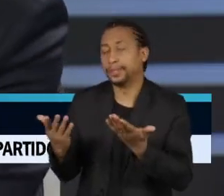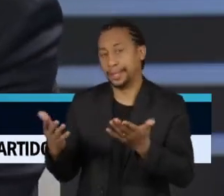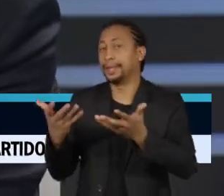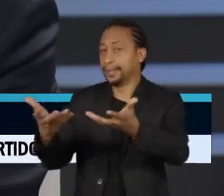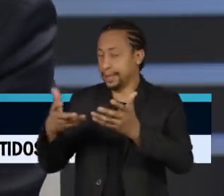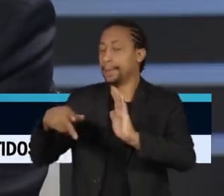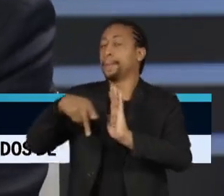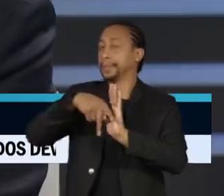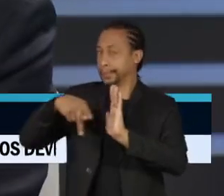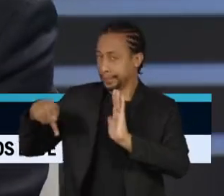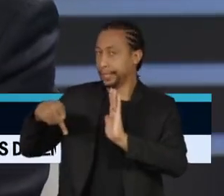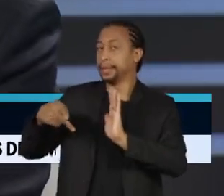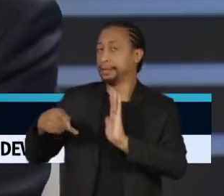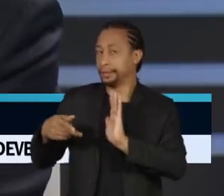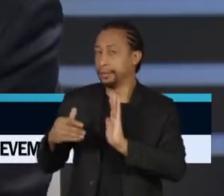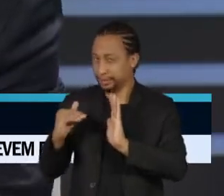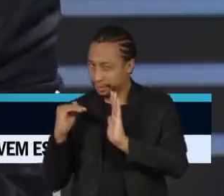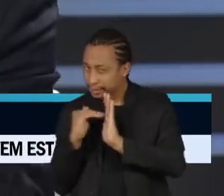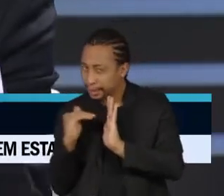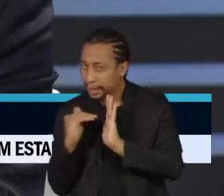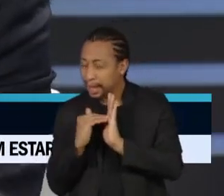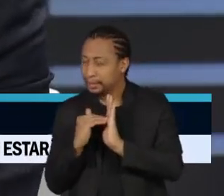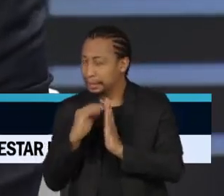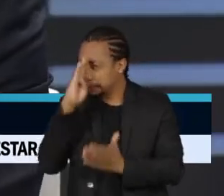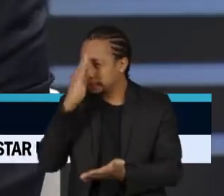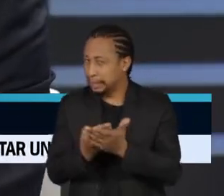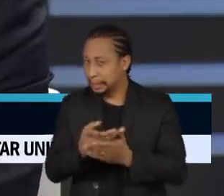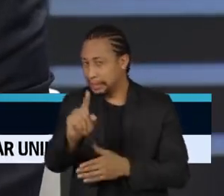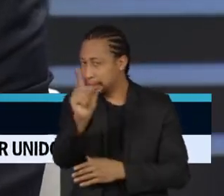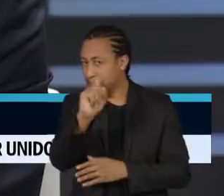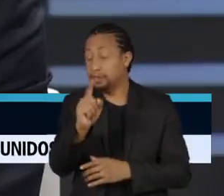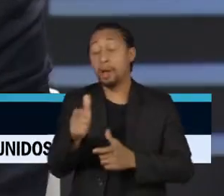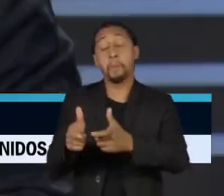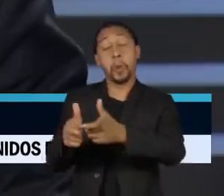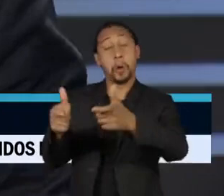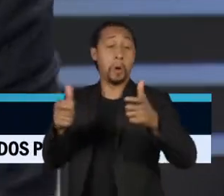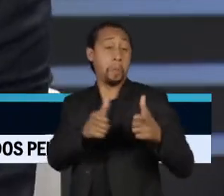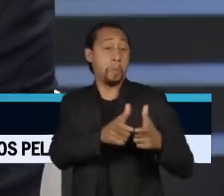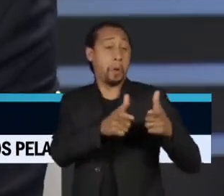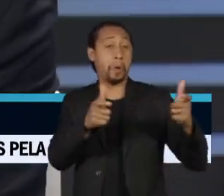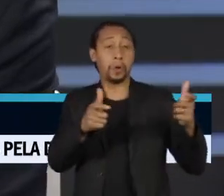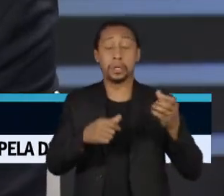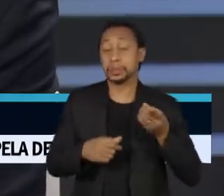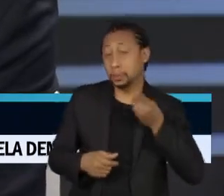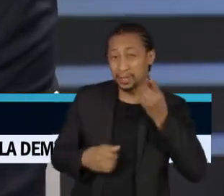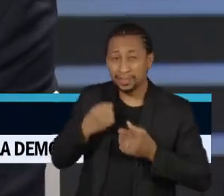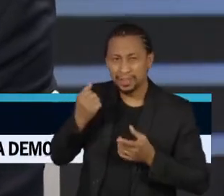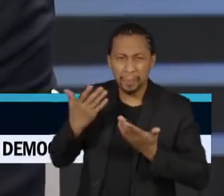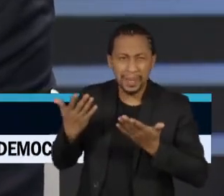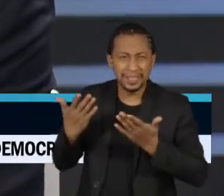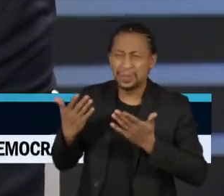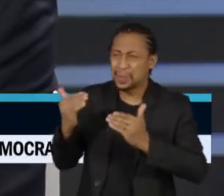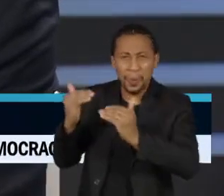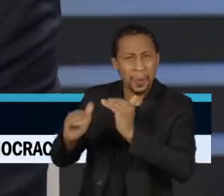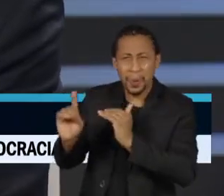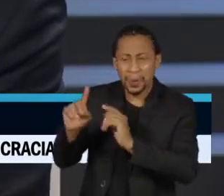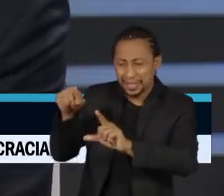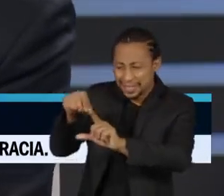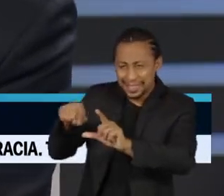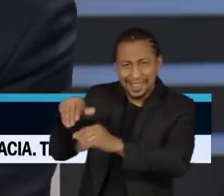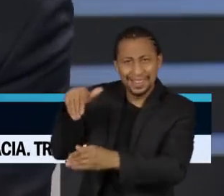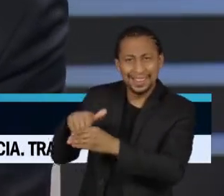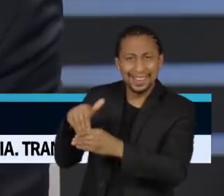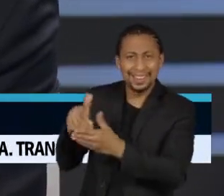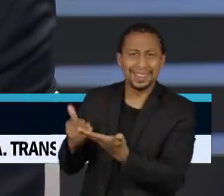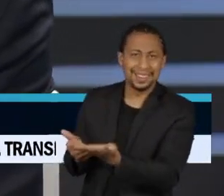pode, não fará, que é a maior bancada, vai para a oposição e questiona o resultado. Ou seja, então ele